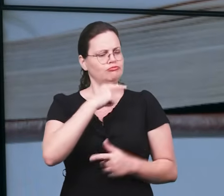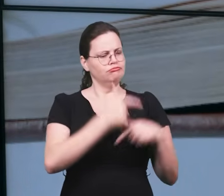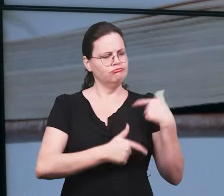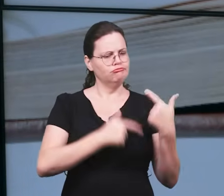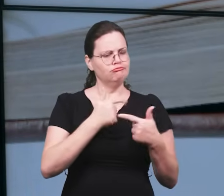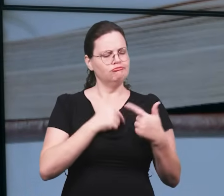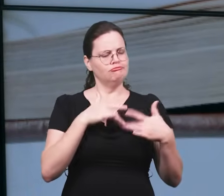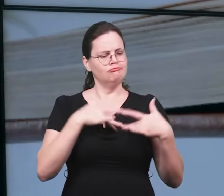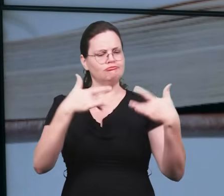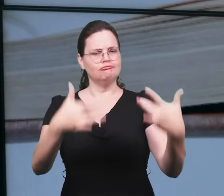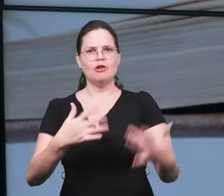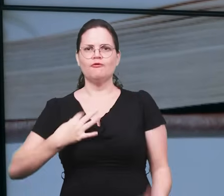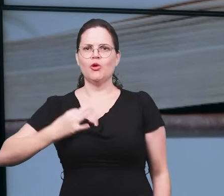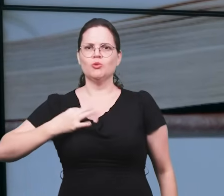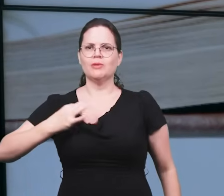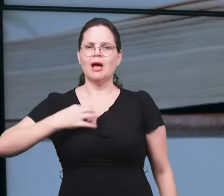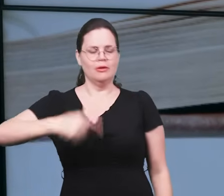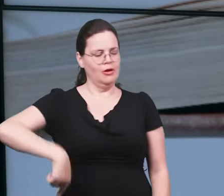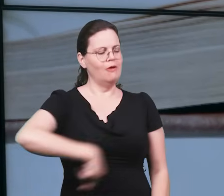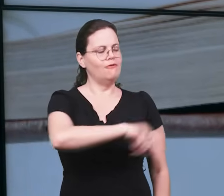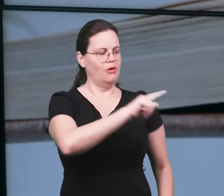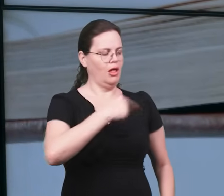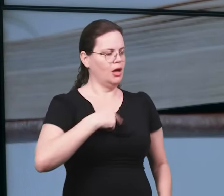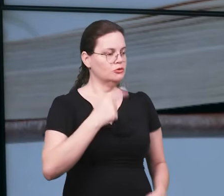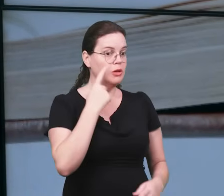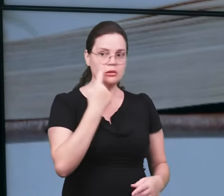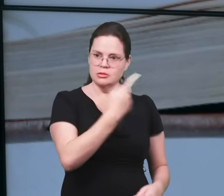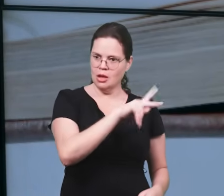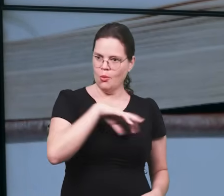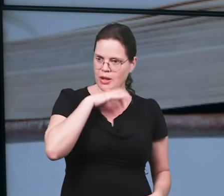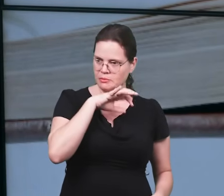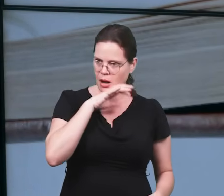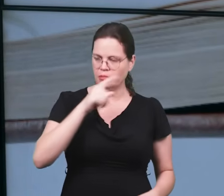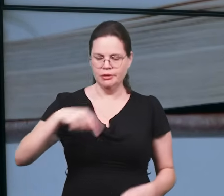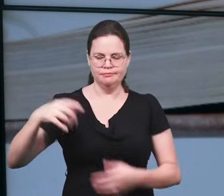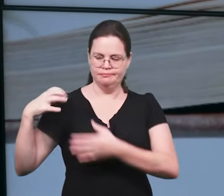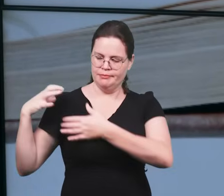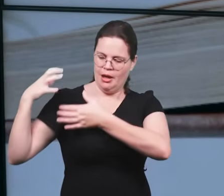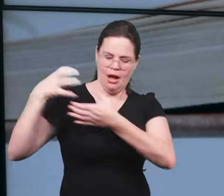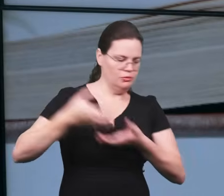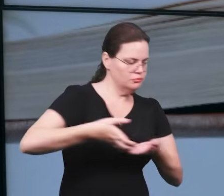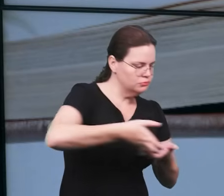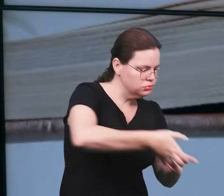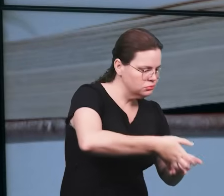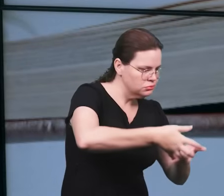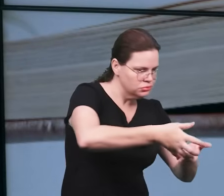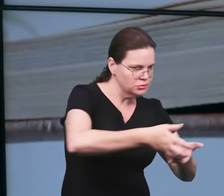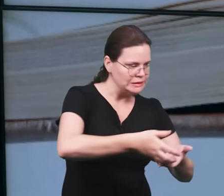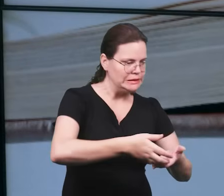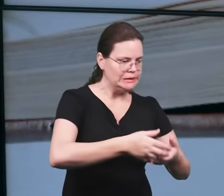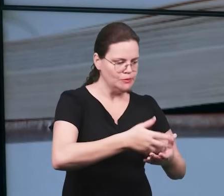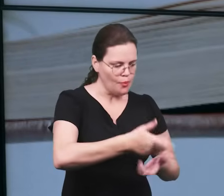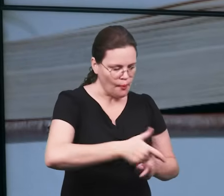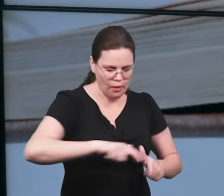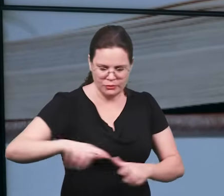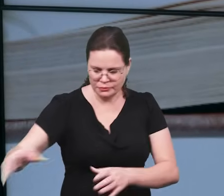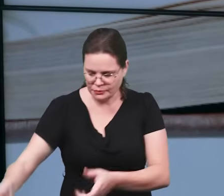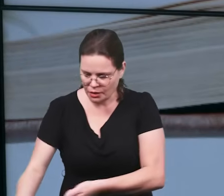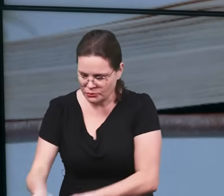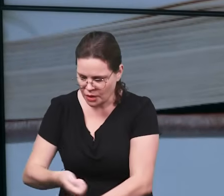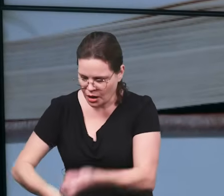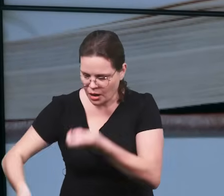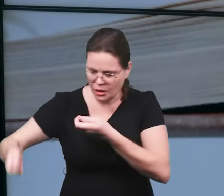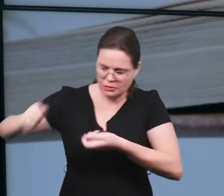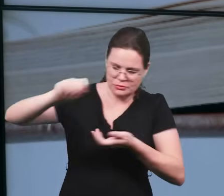uma voluntariedade. Ela fazia isso porque a palavra nos diz que tudo que nós fizermos, nós